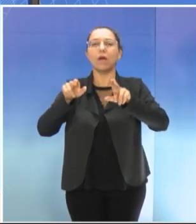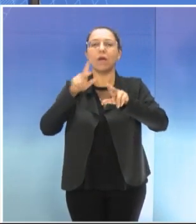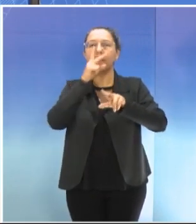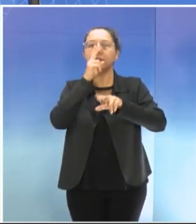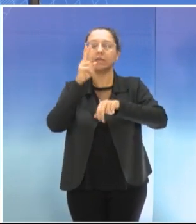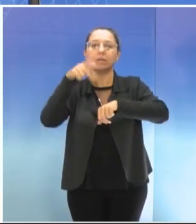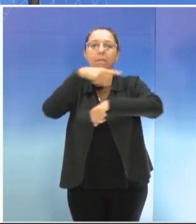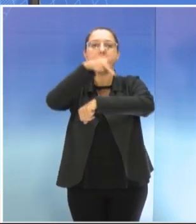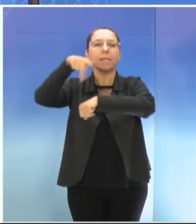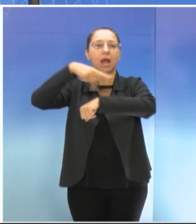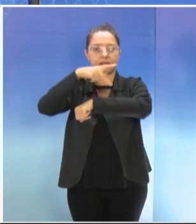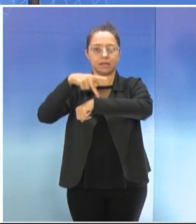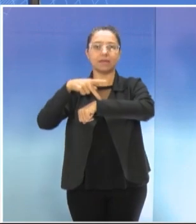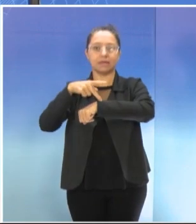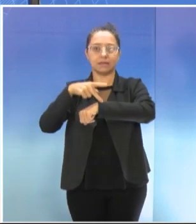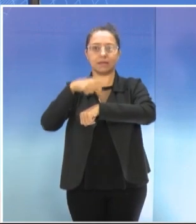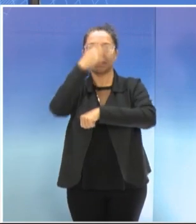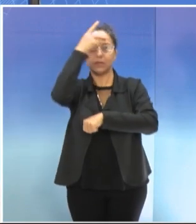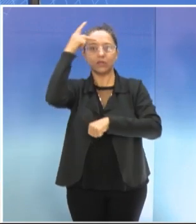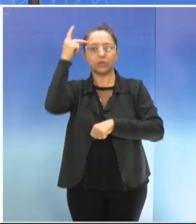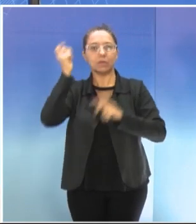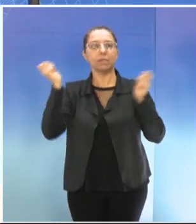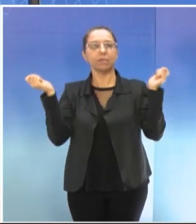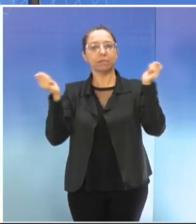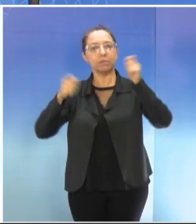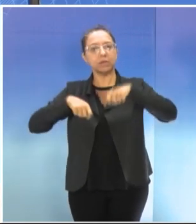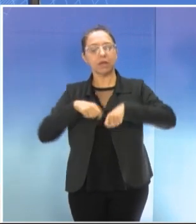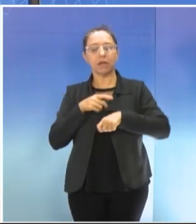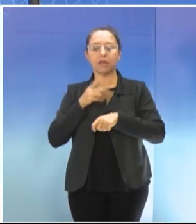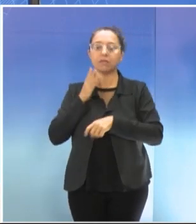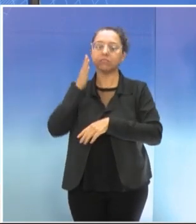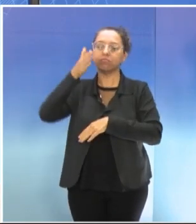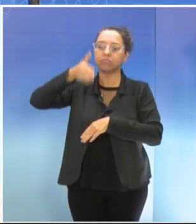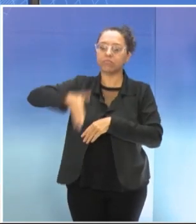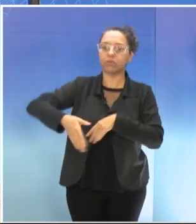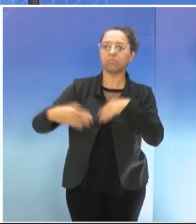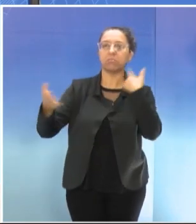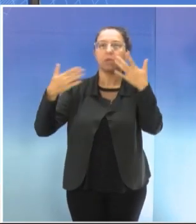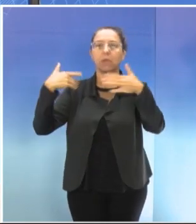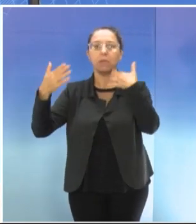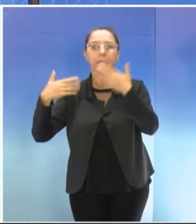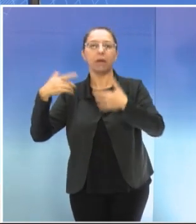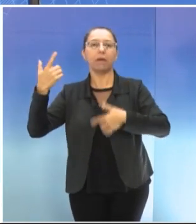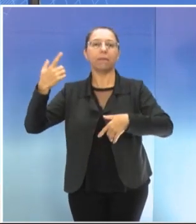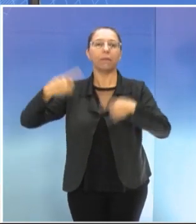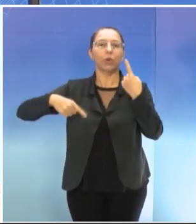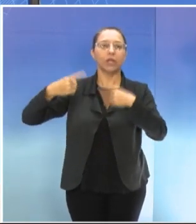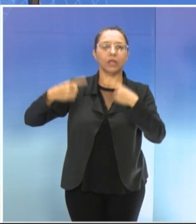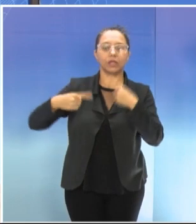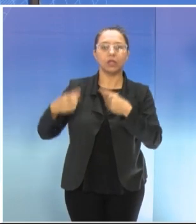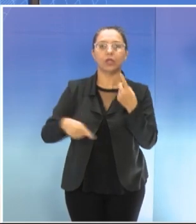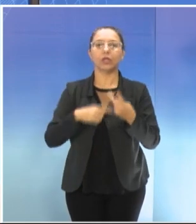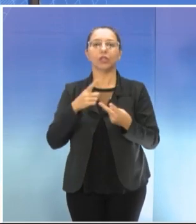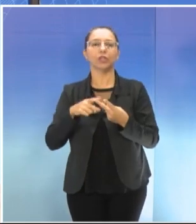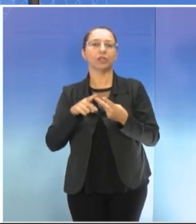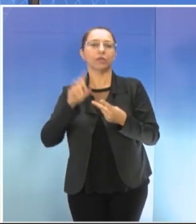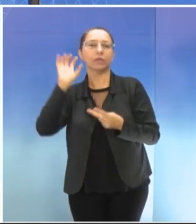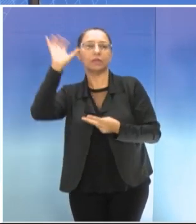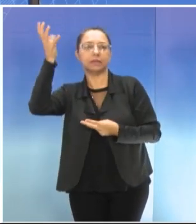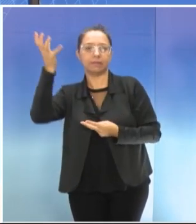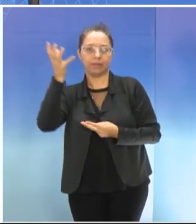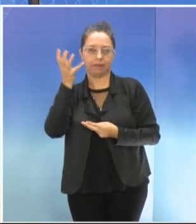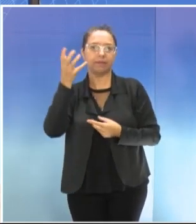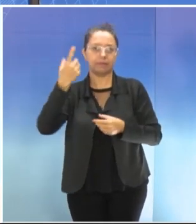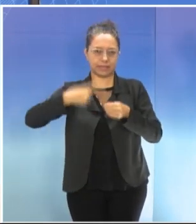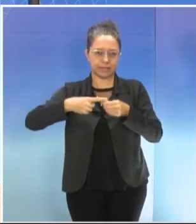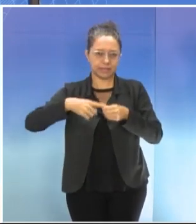uma praça, existia uma praça pública onde você poderia ir lá e discutir sobre política, discutir